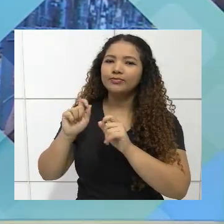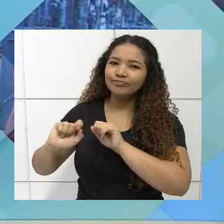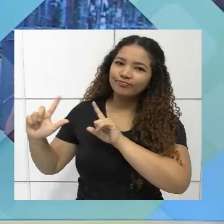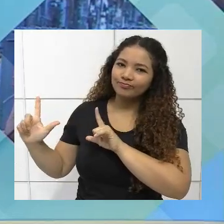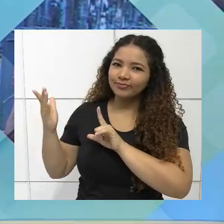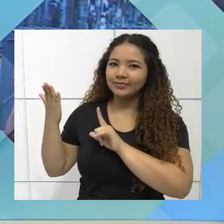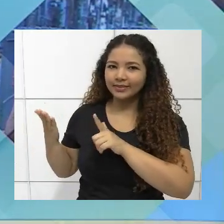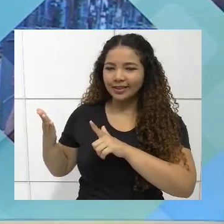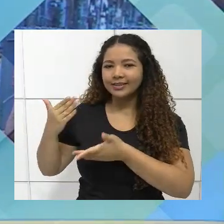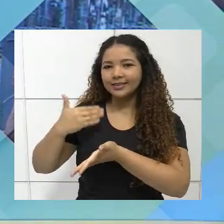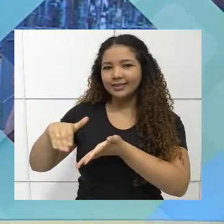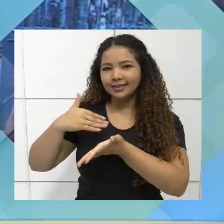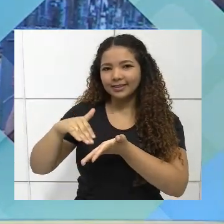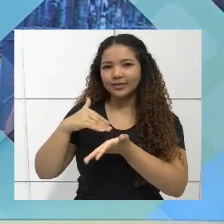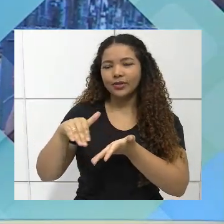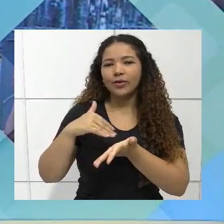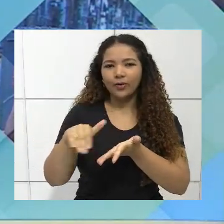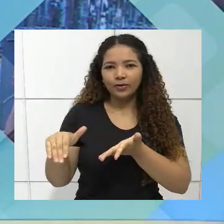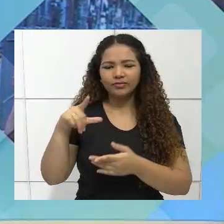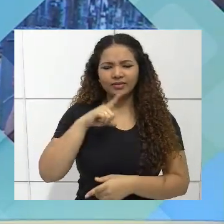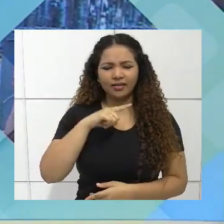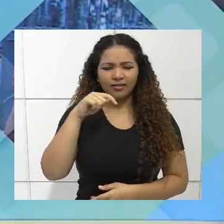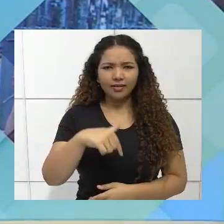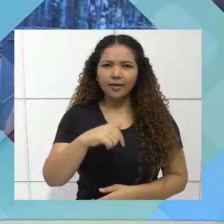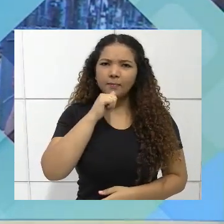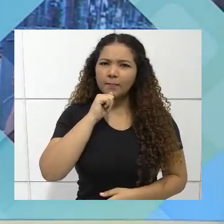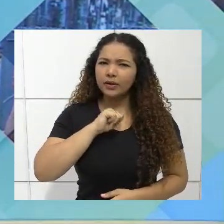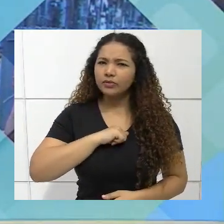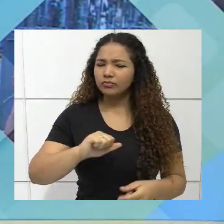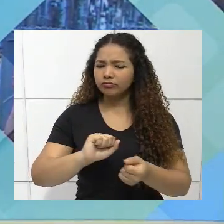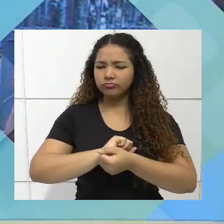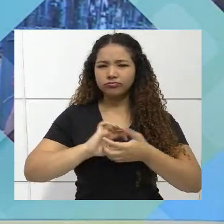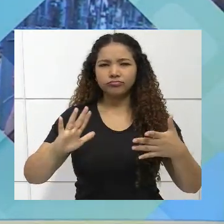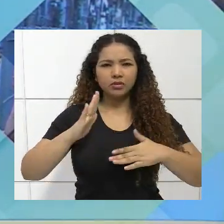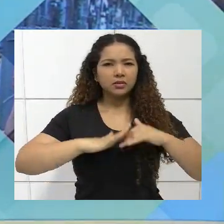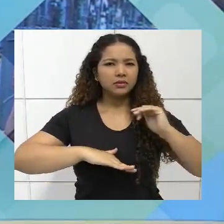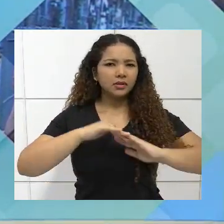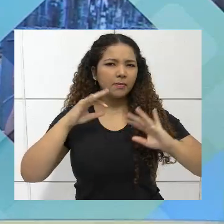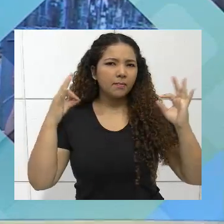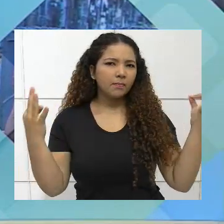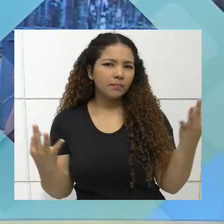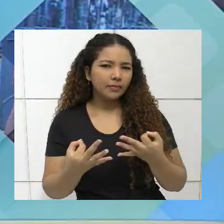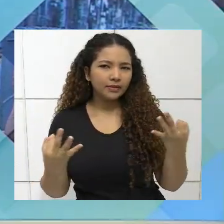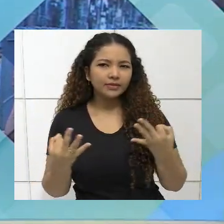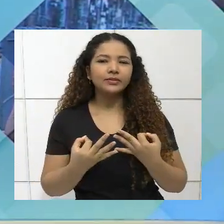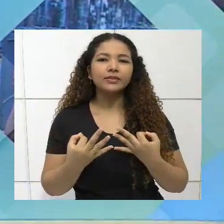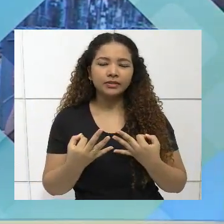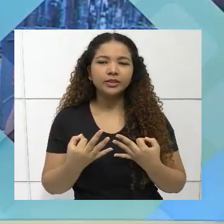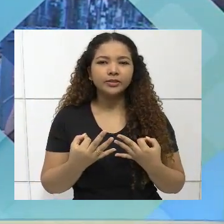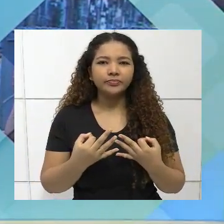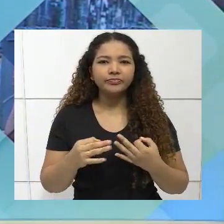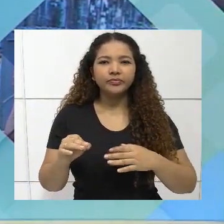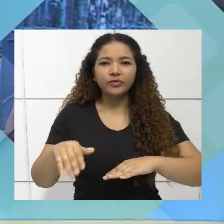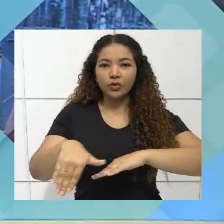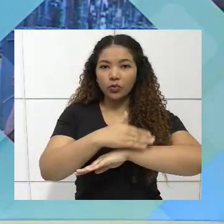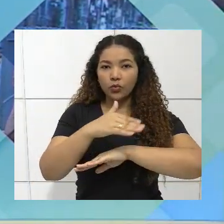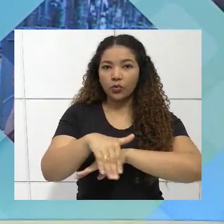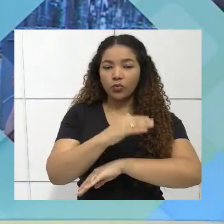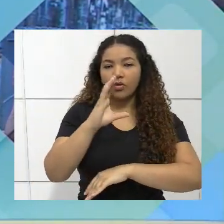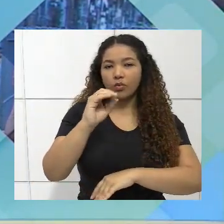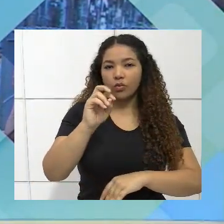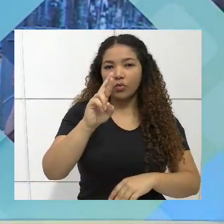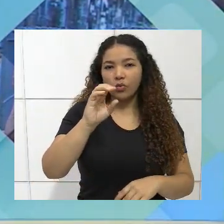qualificados escritórios de Abaetetuba. Assessoria jurídica e contábil em um só lugar. Escritório Quaresma, na rua Coronel Pedro Borges do